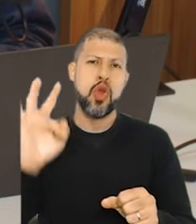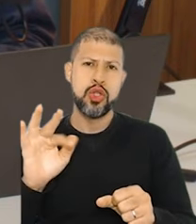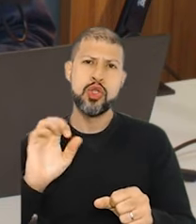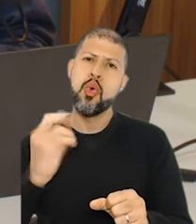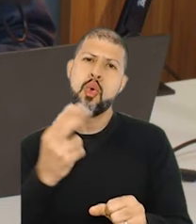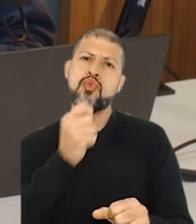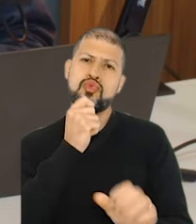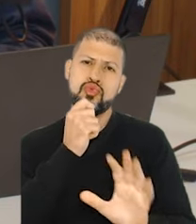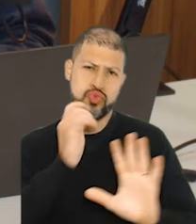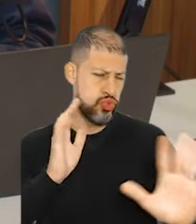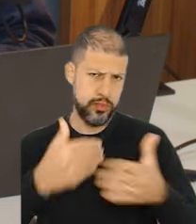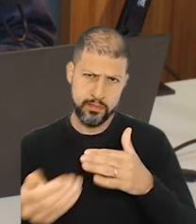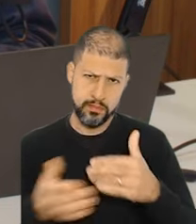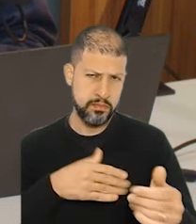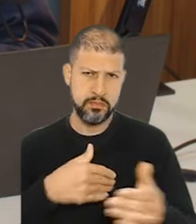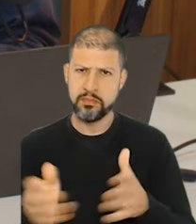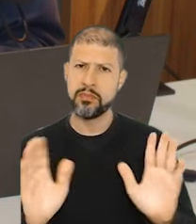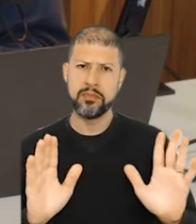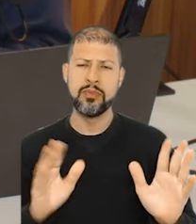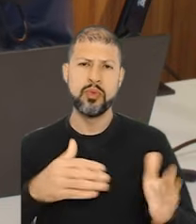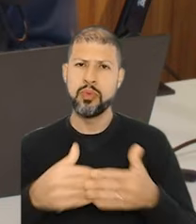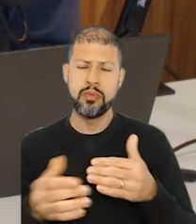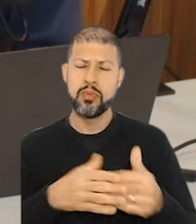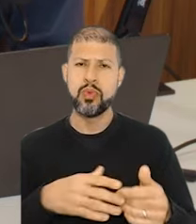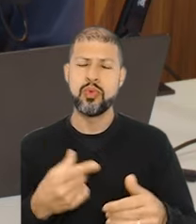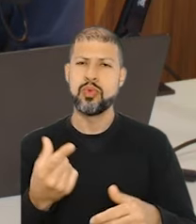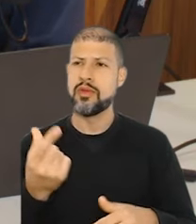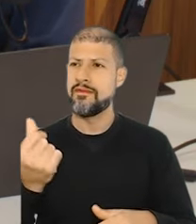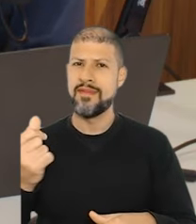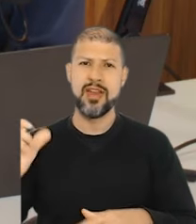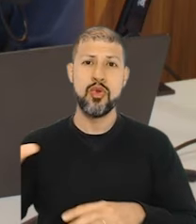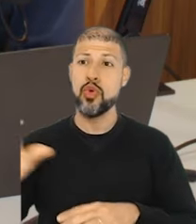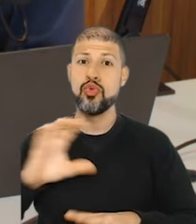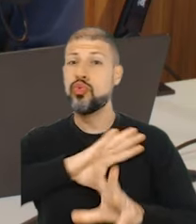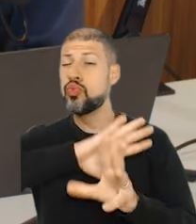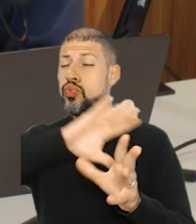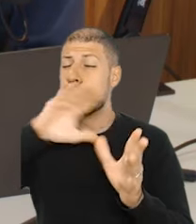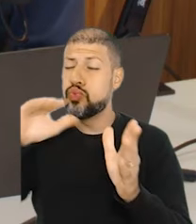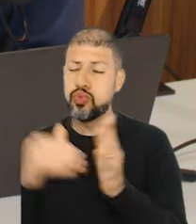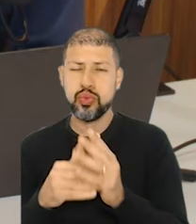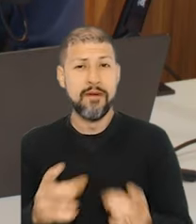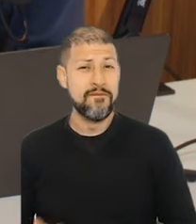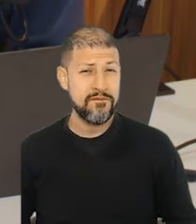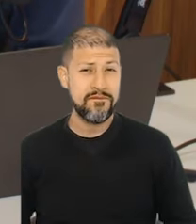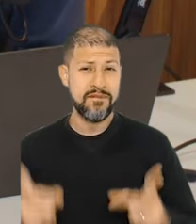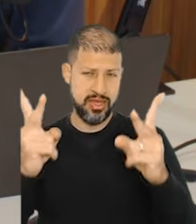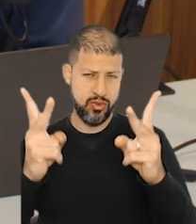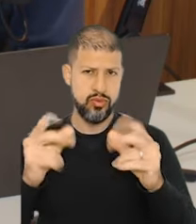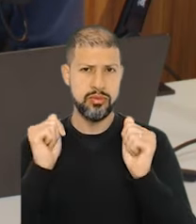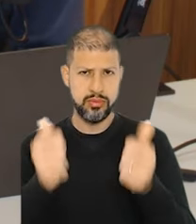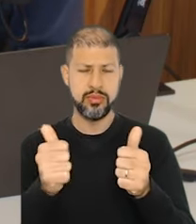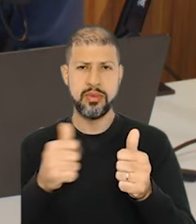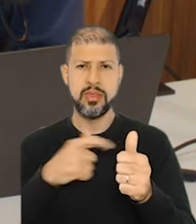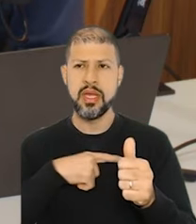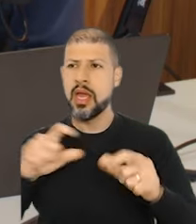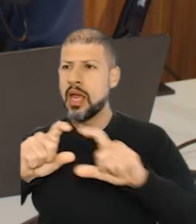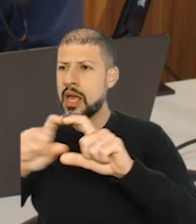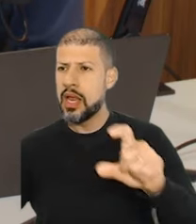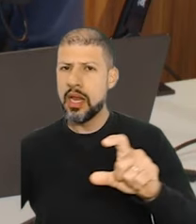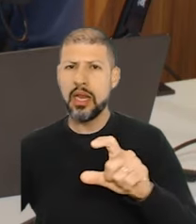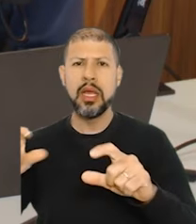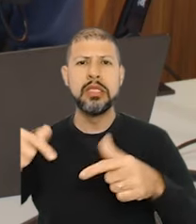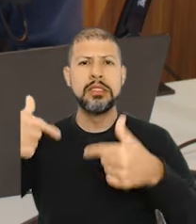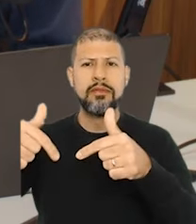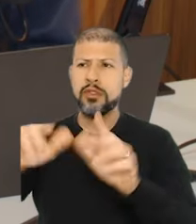gente é bom entender que é com e sem nota também isso é indiferente é o valor bruto de vendas que você prestou do ano passado e aí eu deixaria em